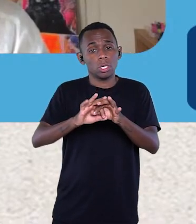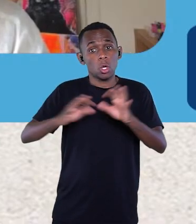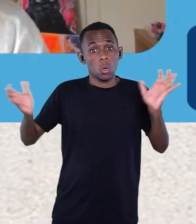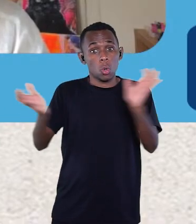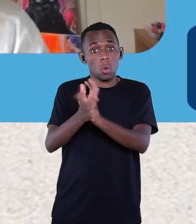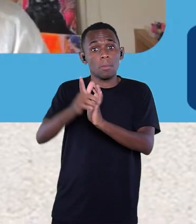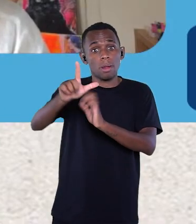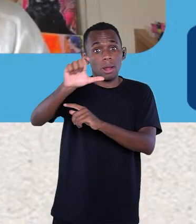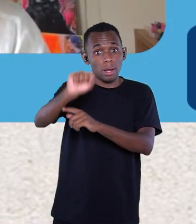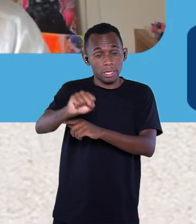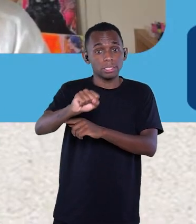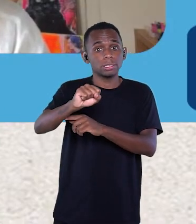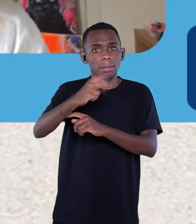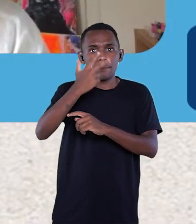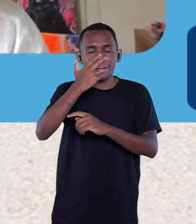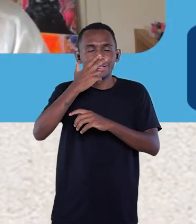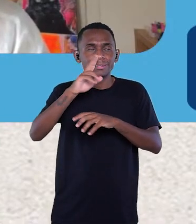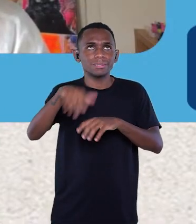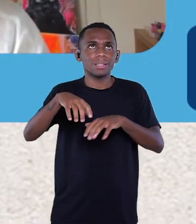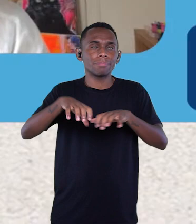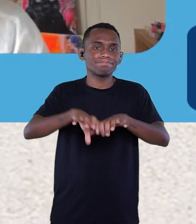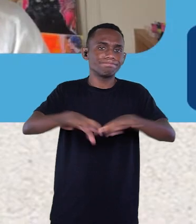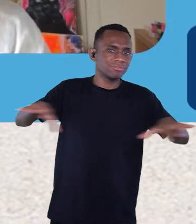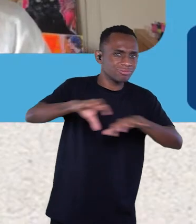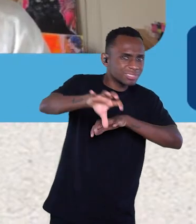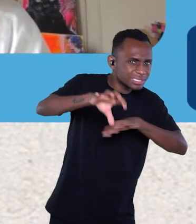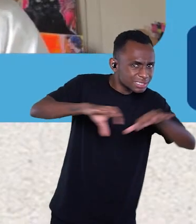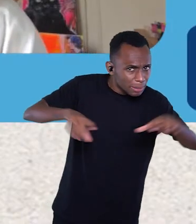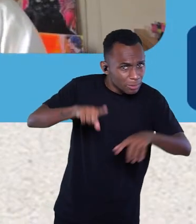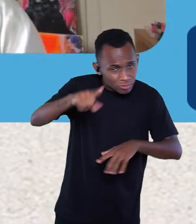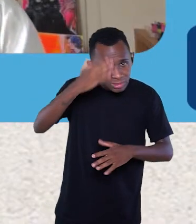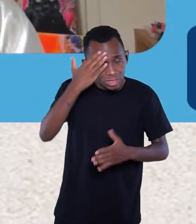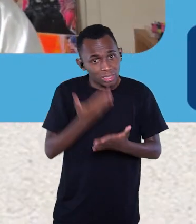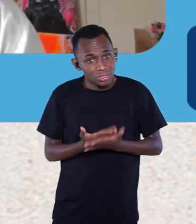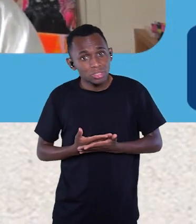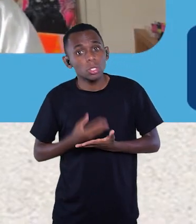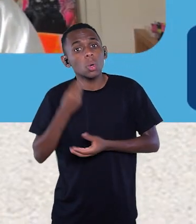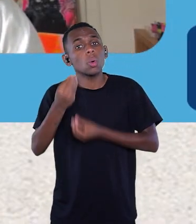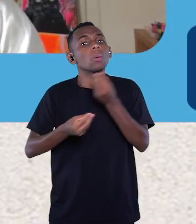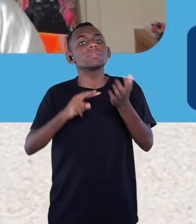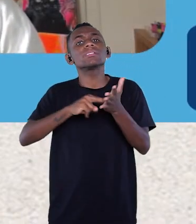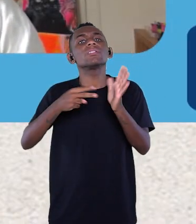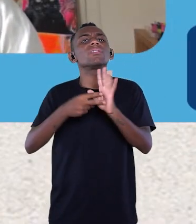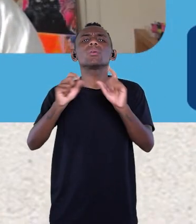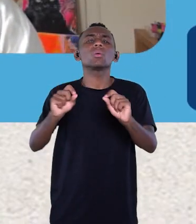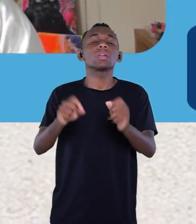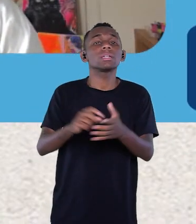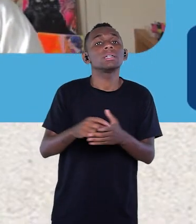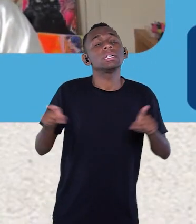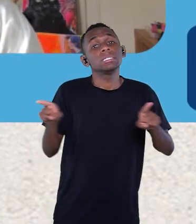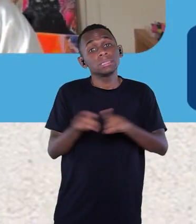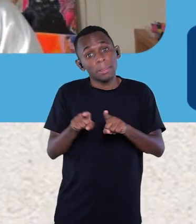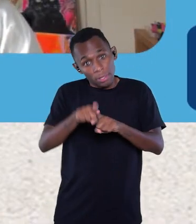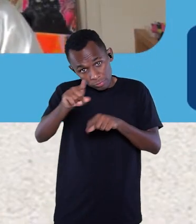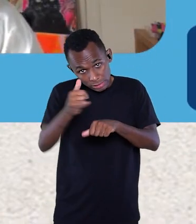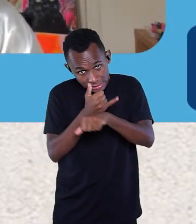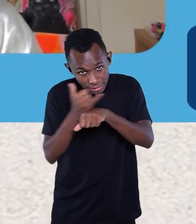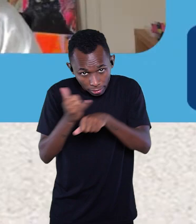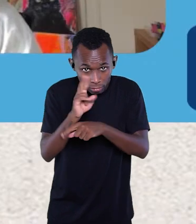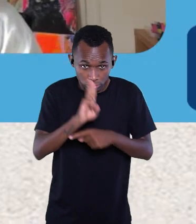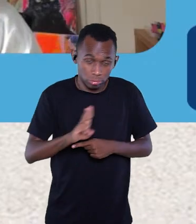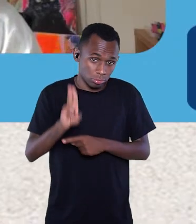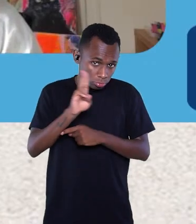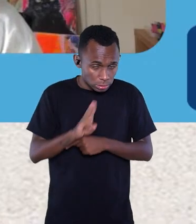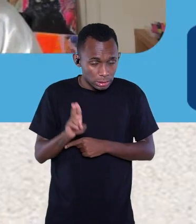as lésbicas estão desunidas? Você acha? Em que sentido que você... E também você usa,